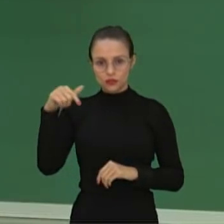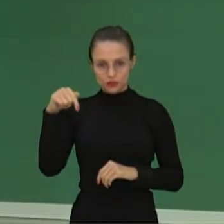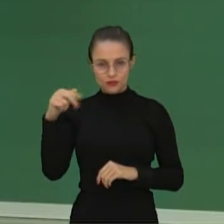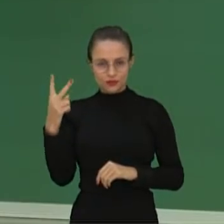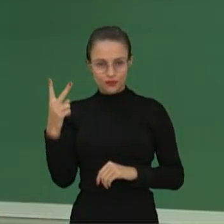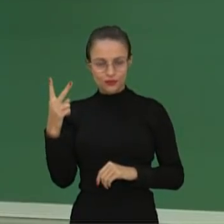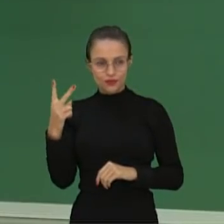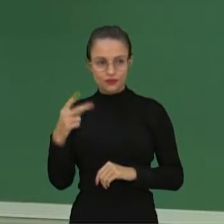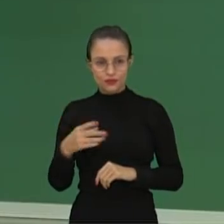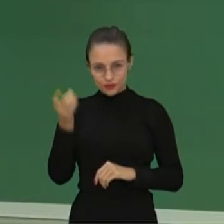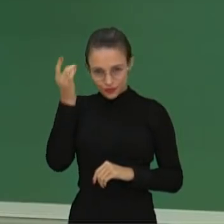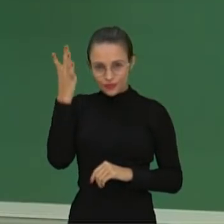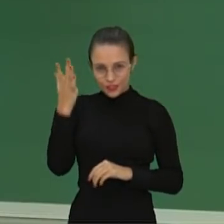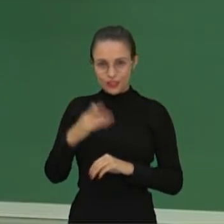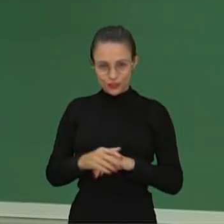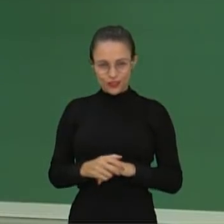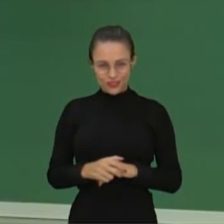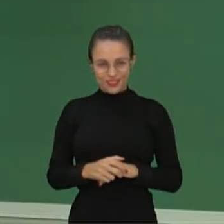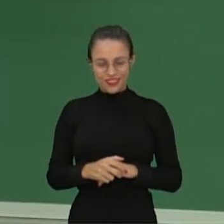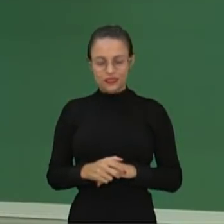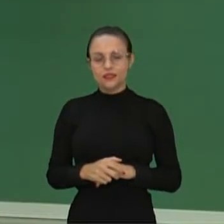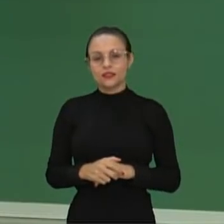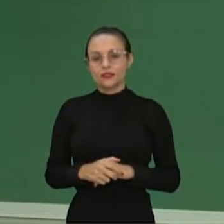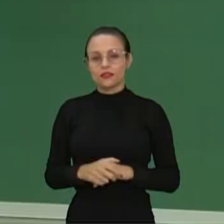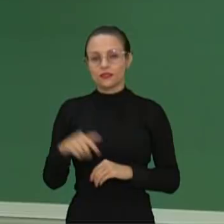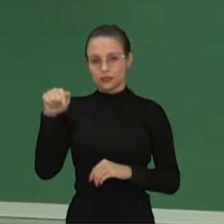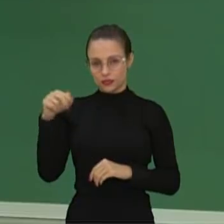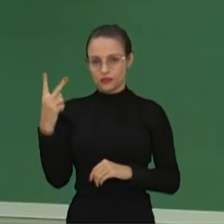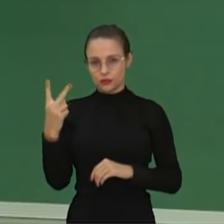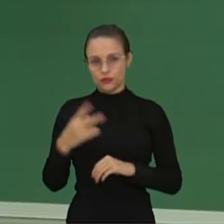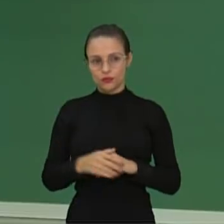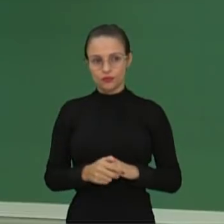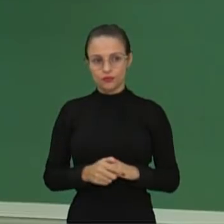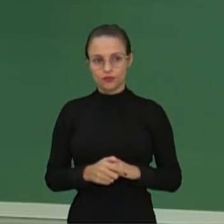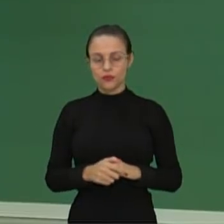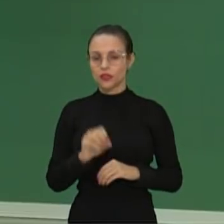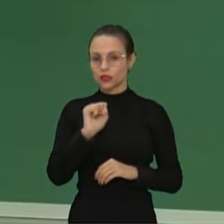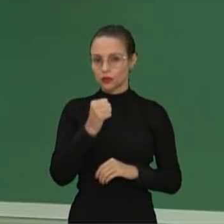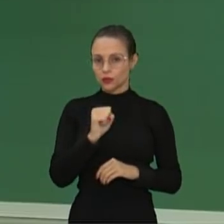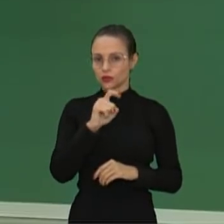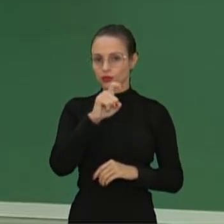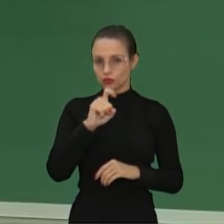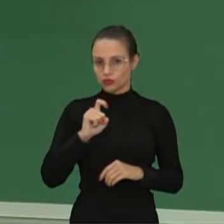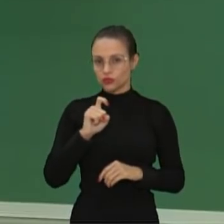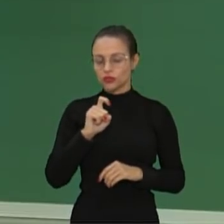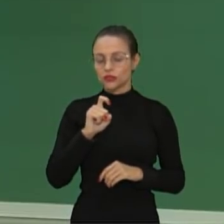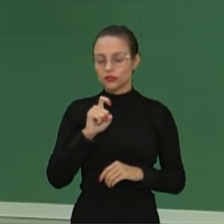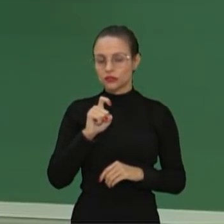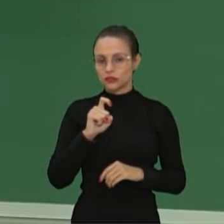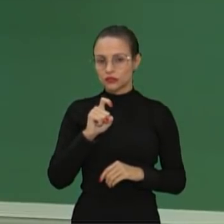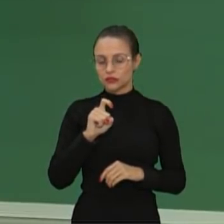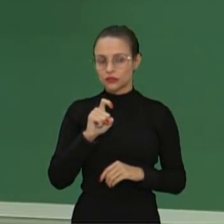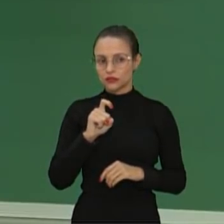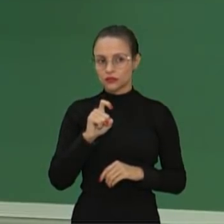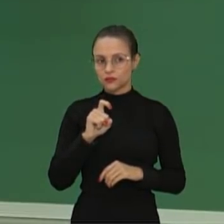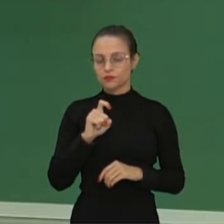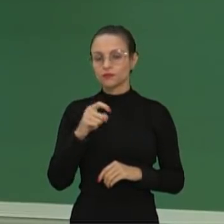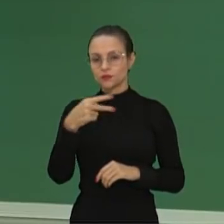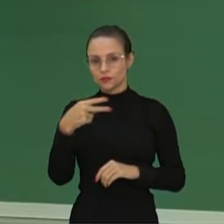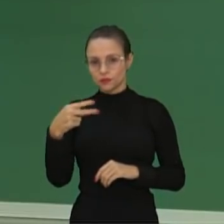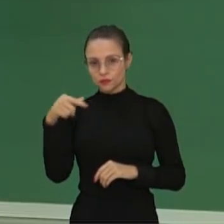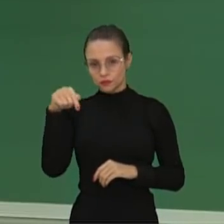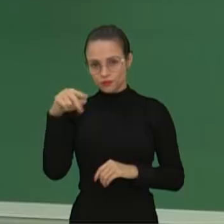né? Até eu sei assim, né? Deu quanto? 72. 8 vezes a incógnita igual